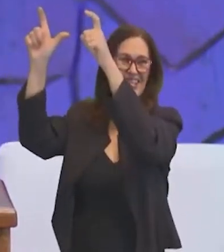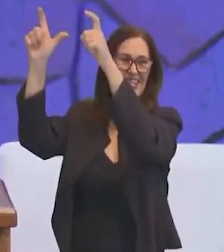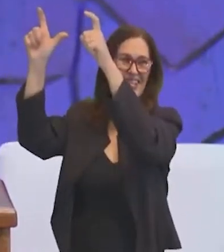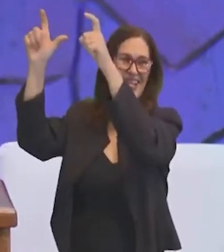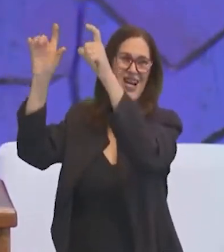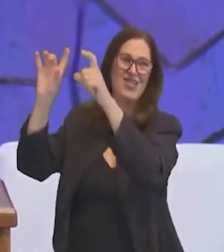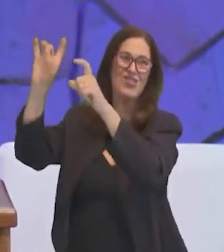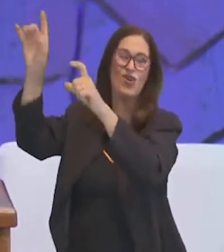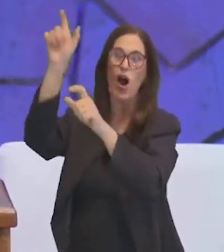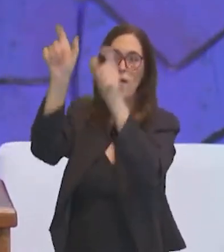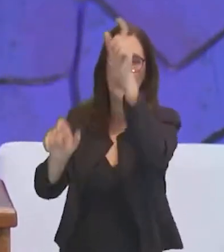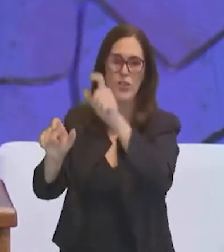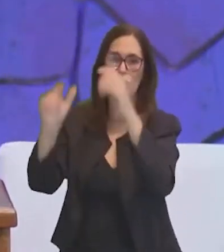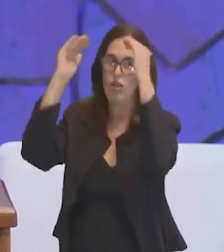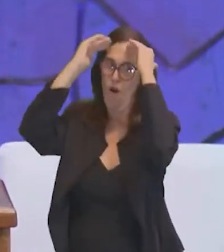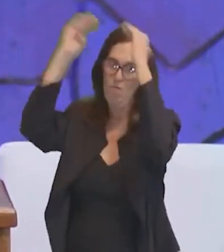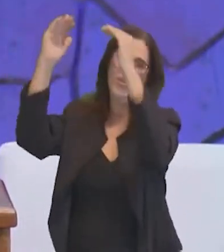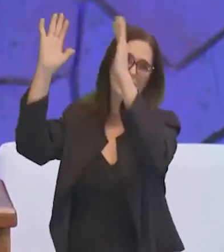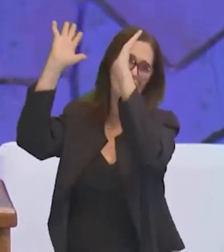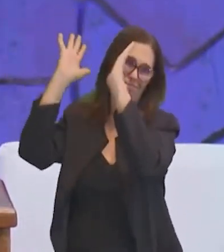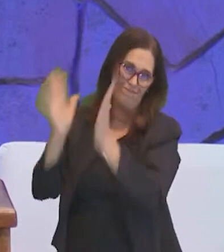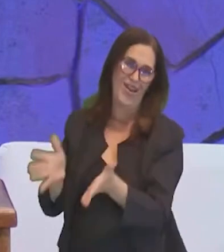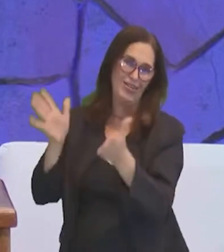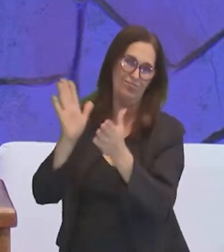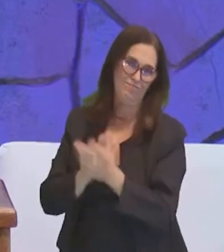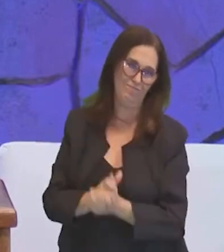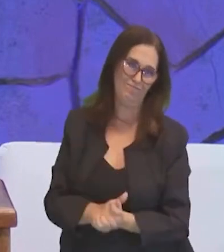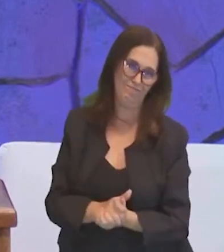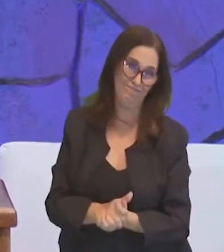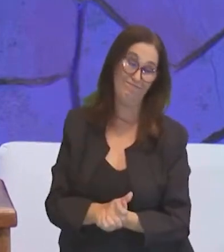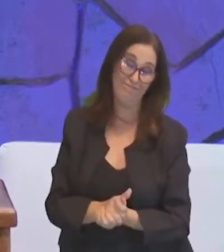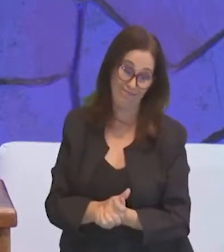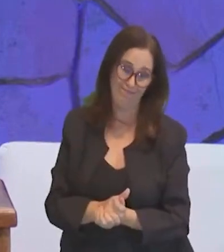para aqueles que obedeceram.